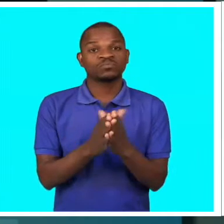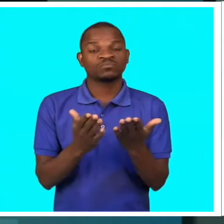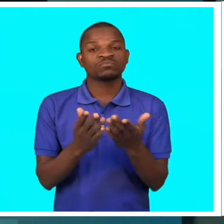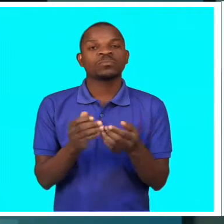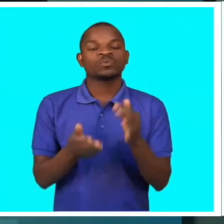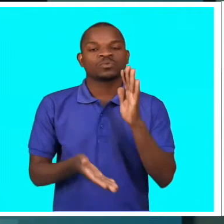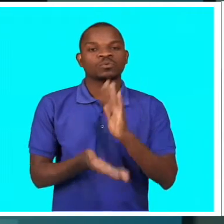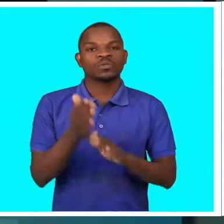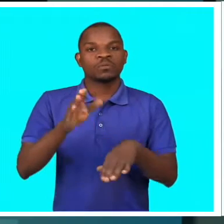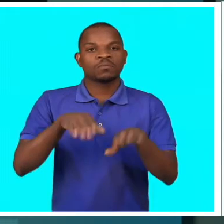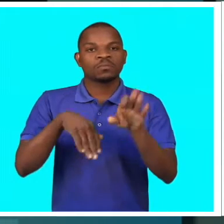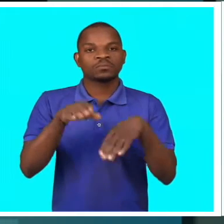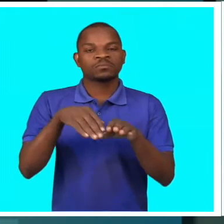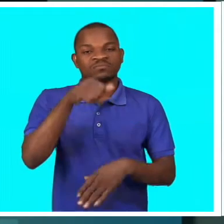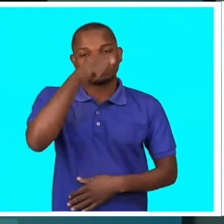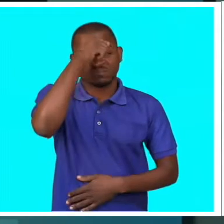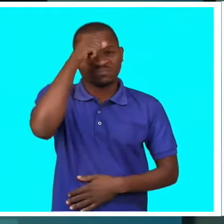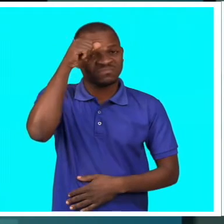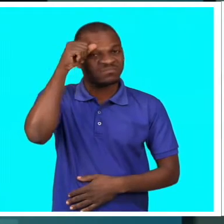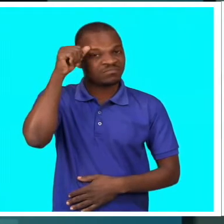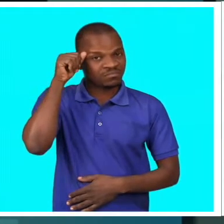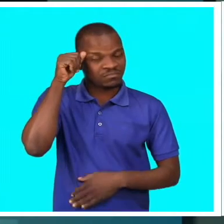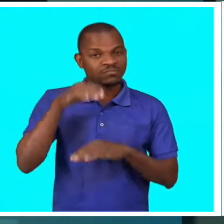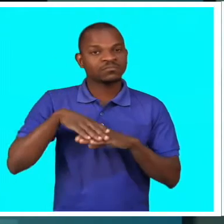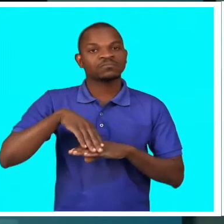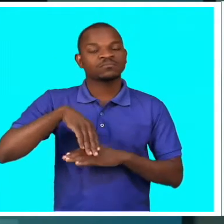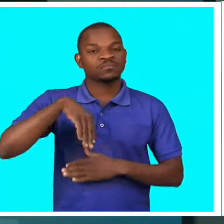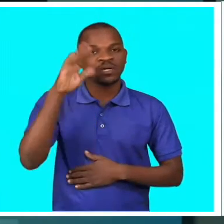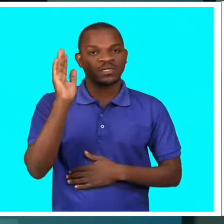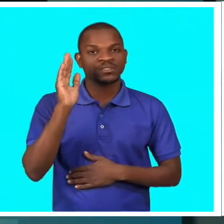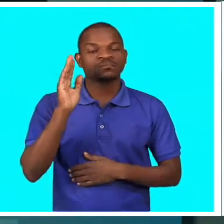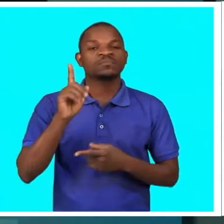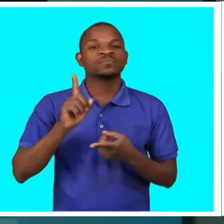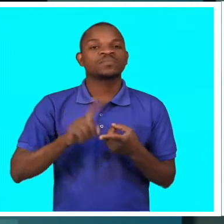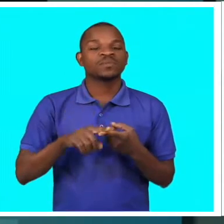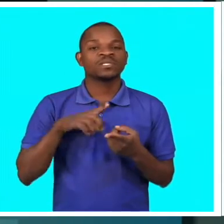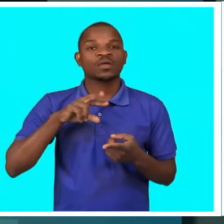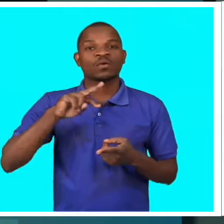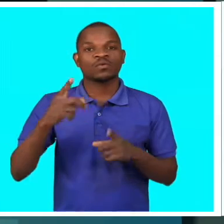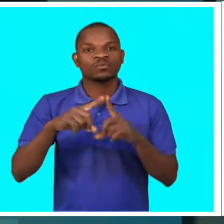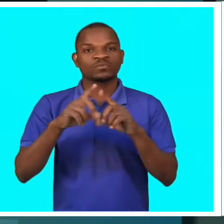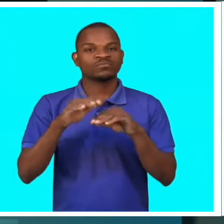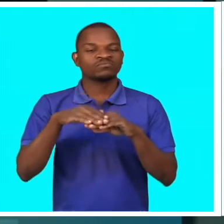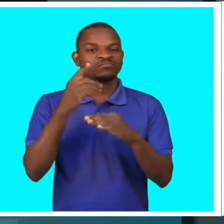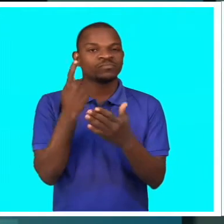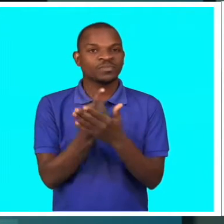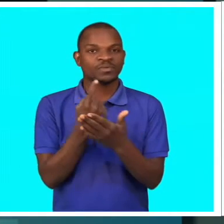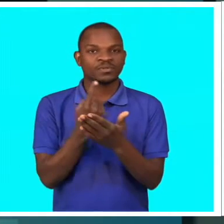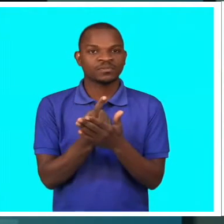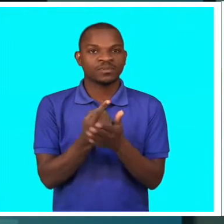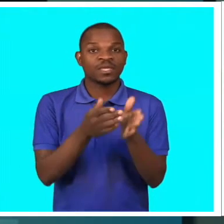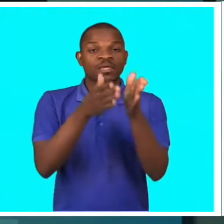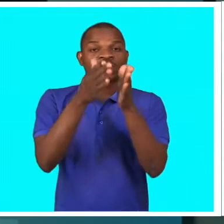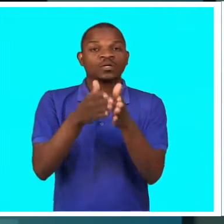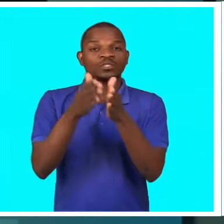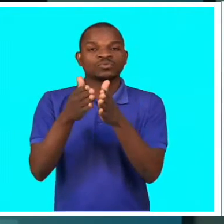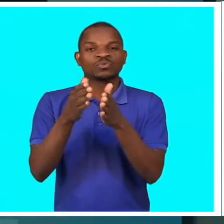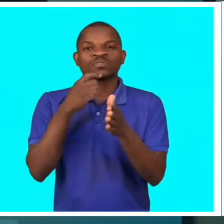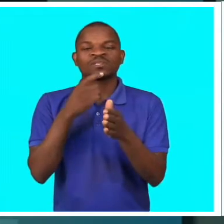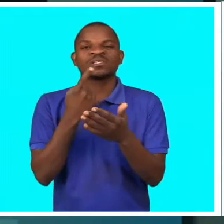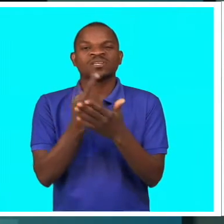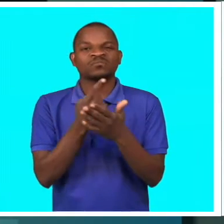e quando chega no jogo a deficiência é muito maior ainda. Aqui é uma coisa muito importante que nós temos que saber, as pessoas falam